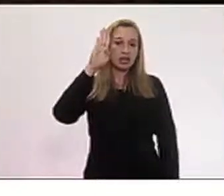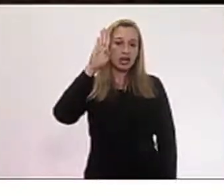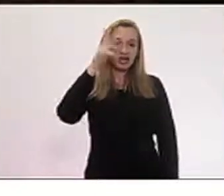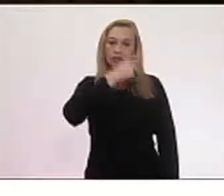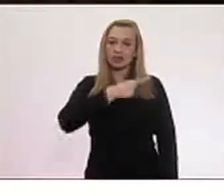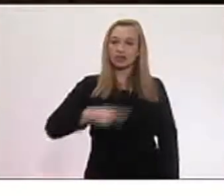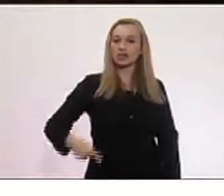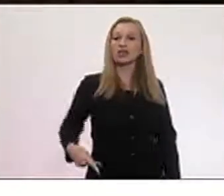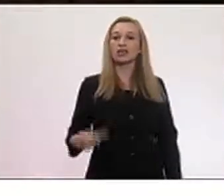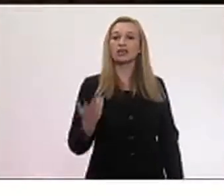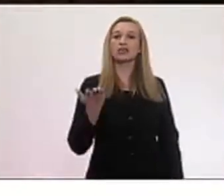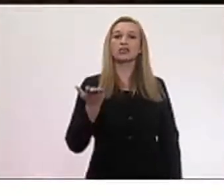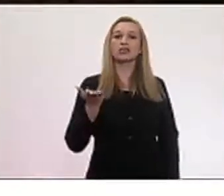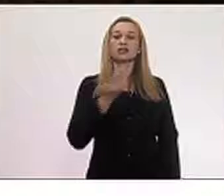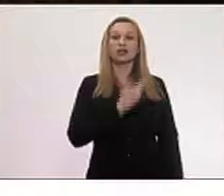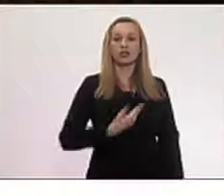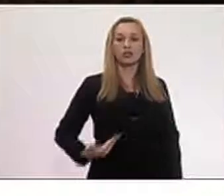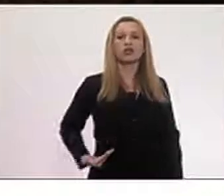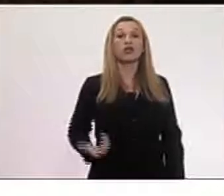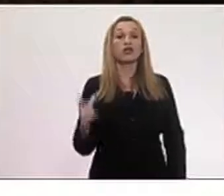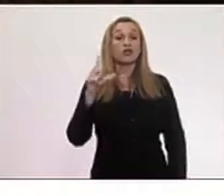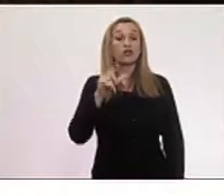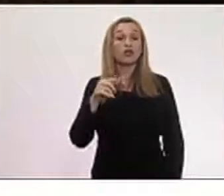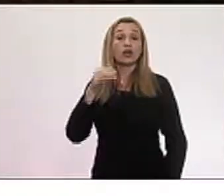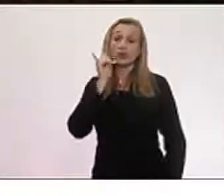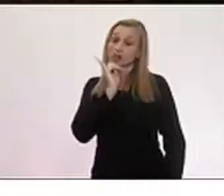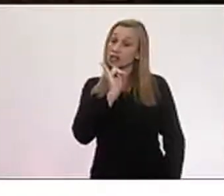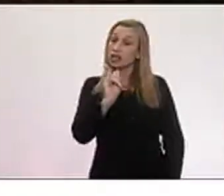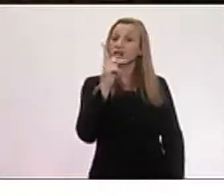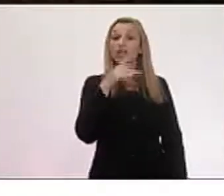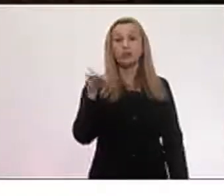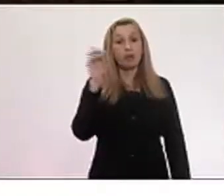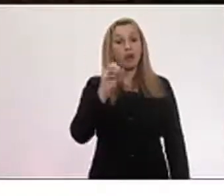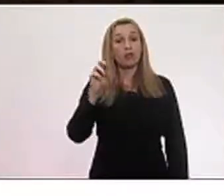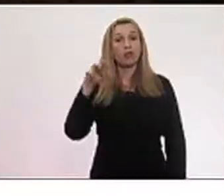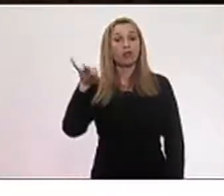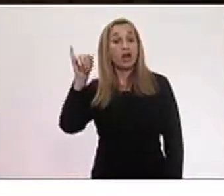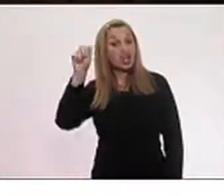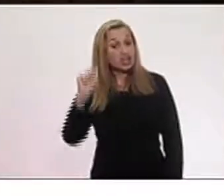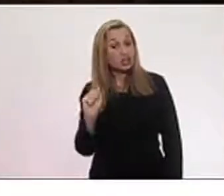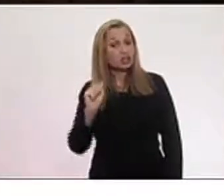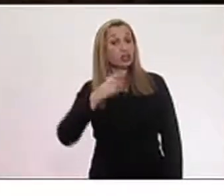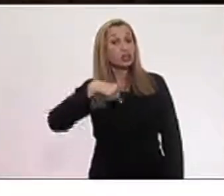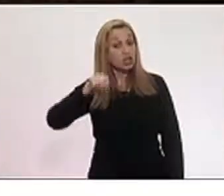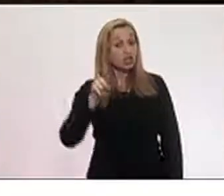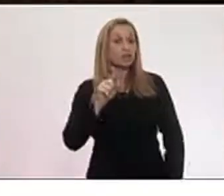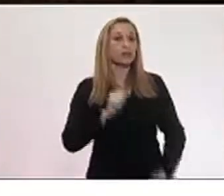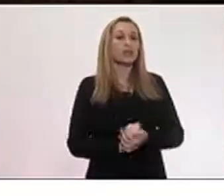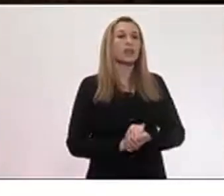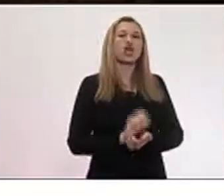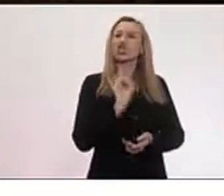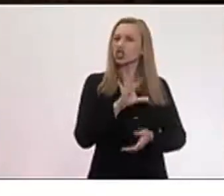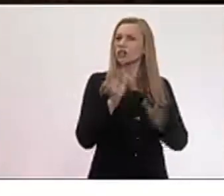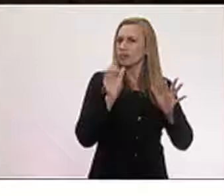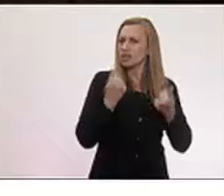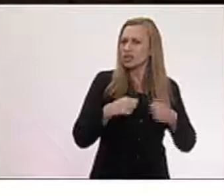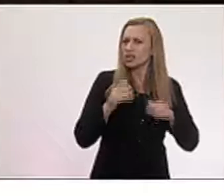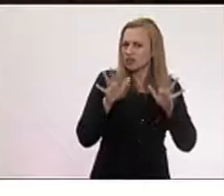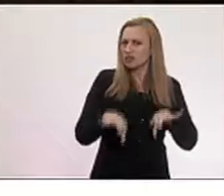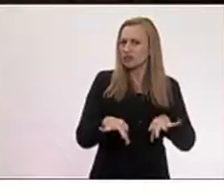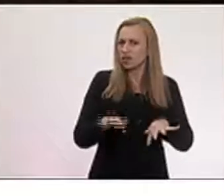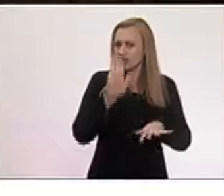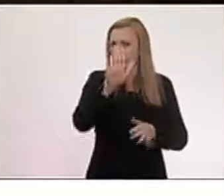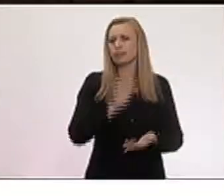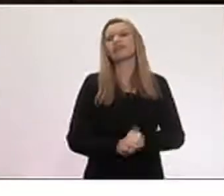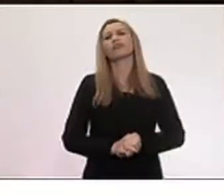foi anunciado que o senhor Paulo Marinho iria, o senhor presidente, eu só preciso fechar o raciocínio.